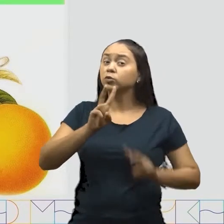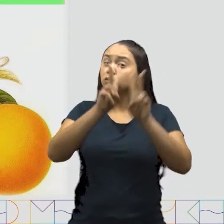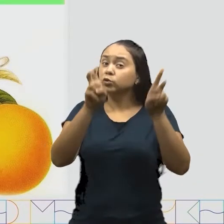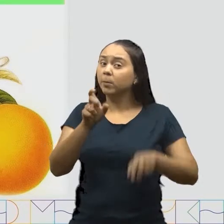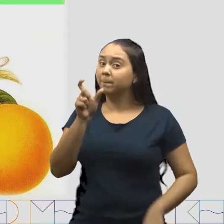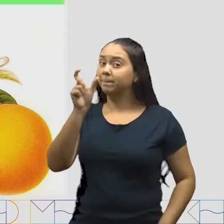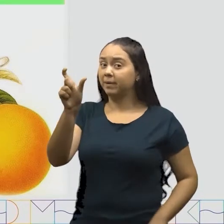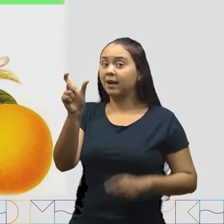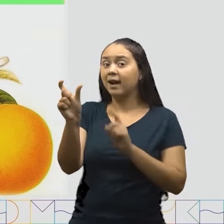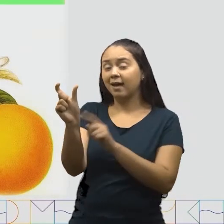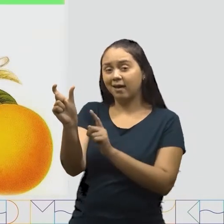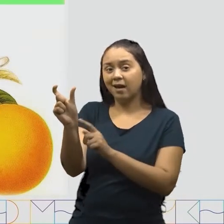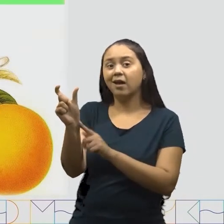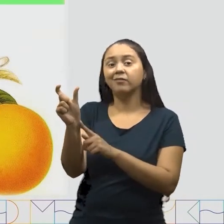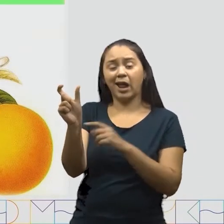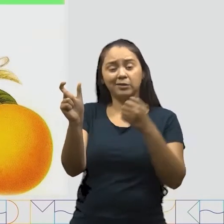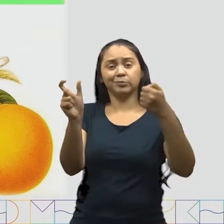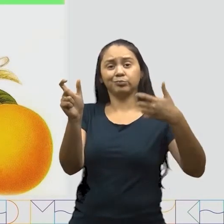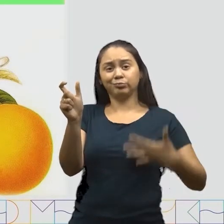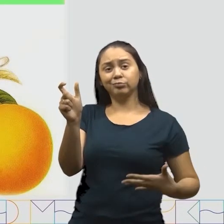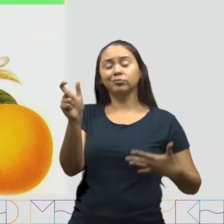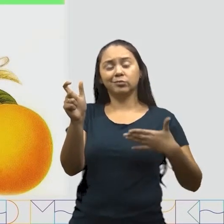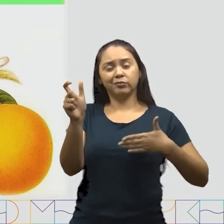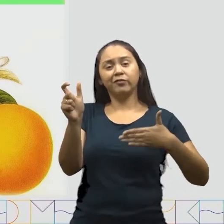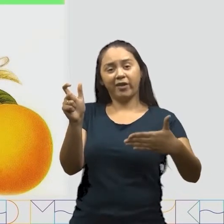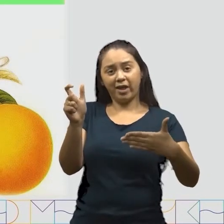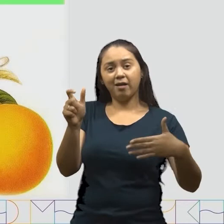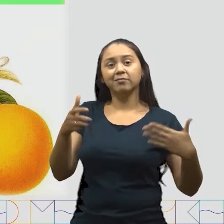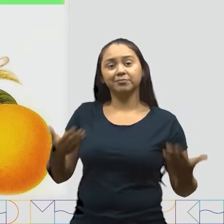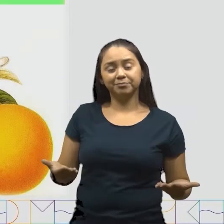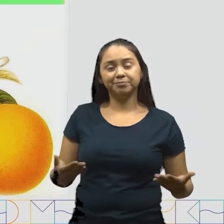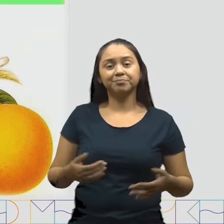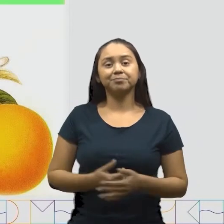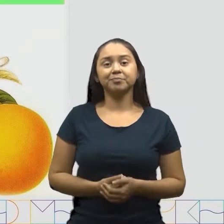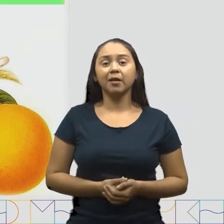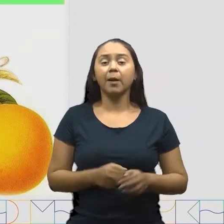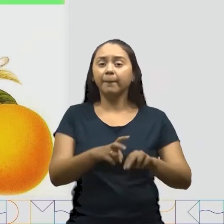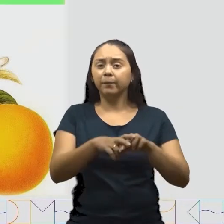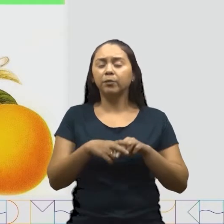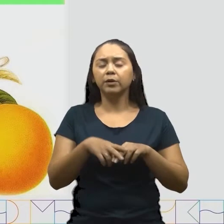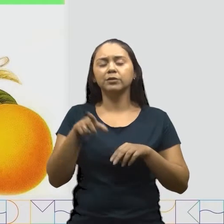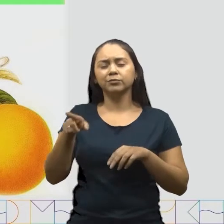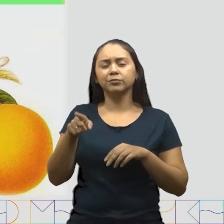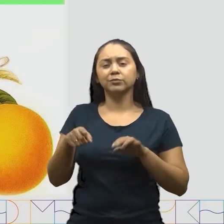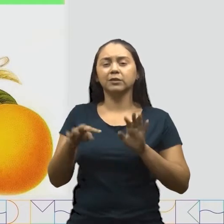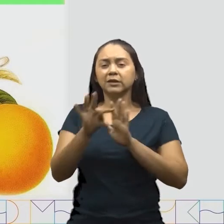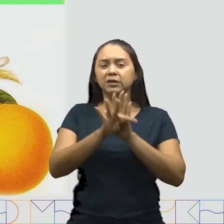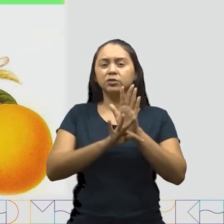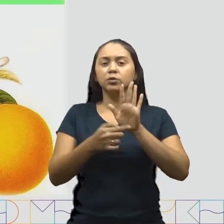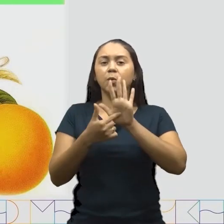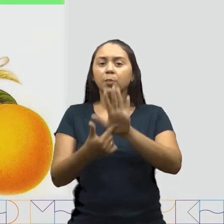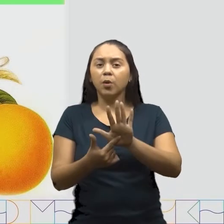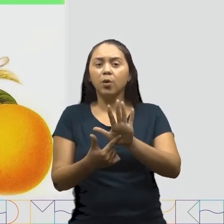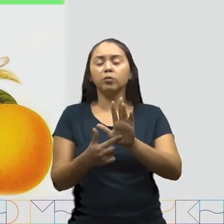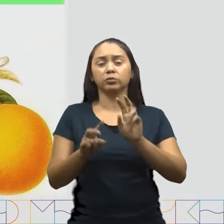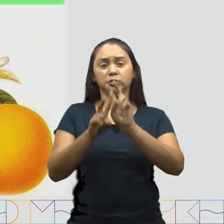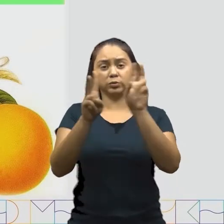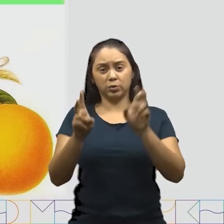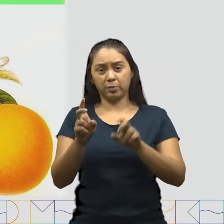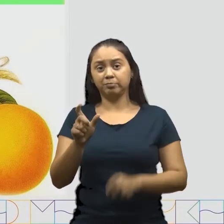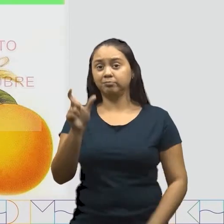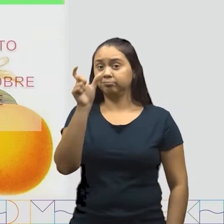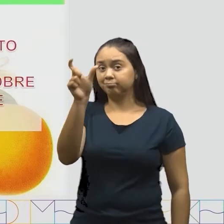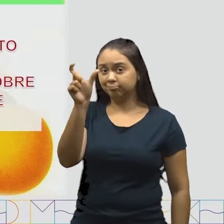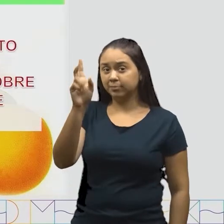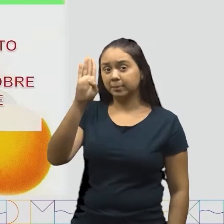eu pesquisei a palavra laranja e por isso apareceu para mim na Wikipédia esse verbete, com o nome laranja em